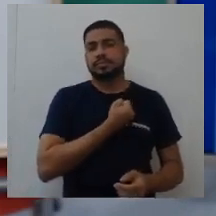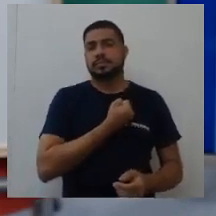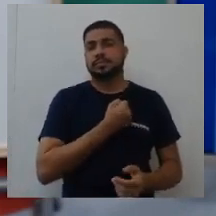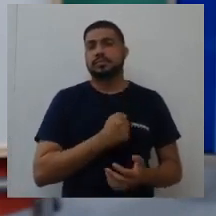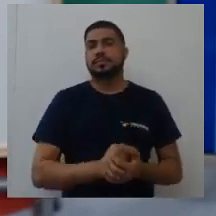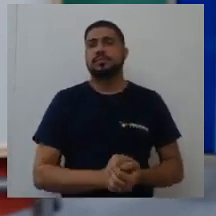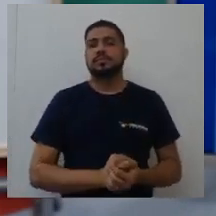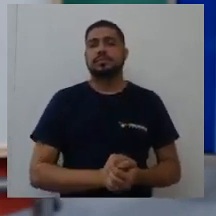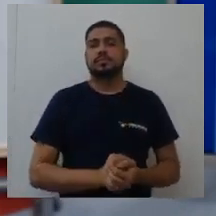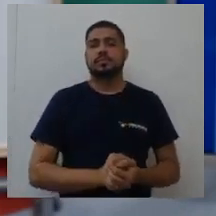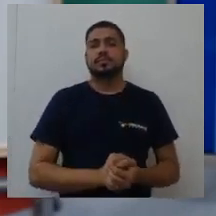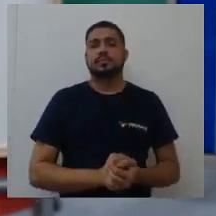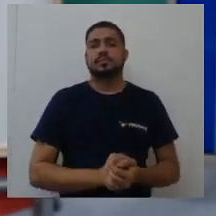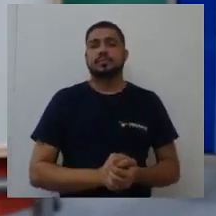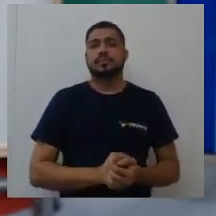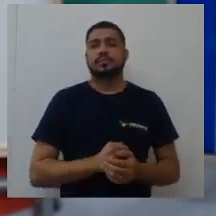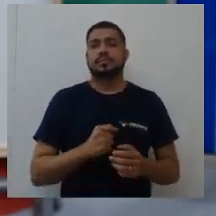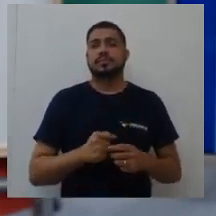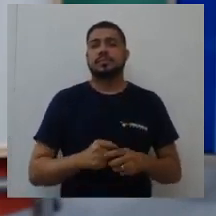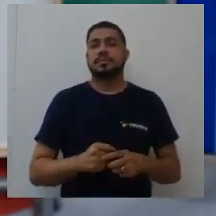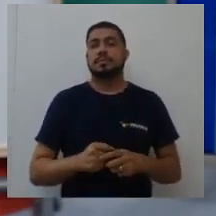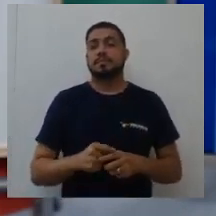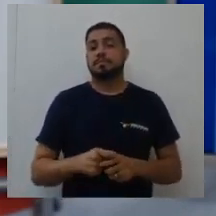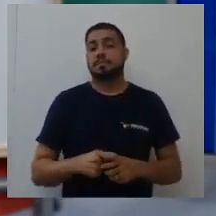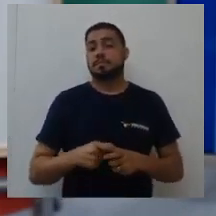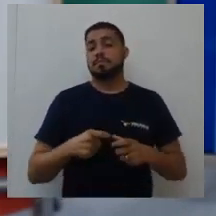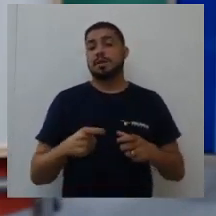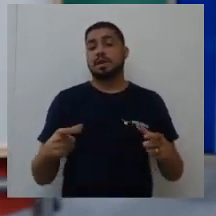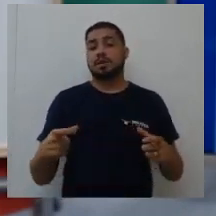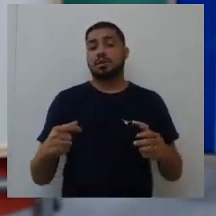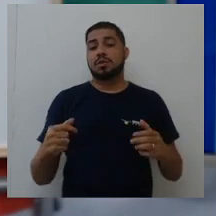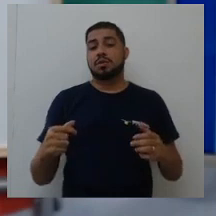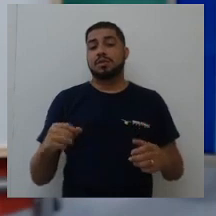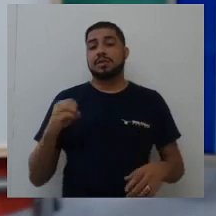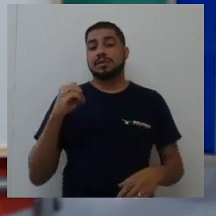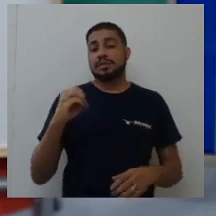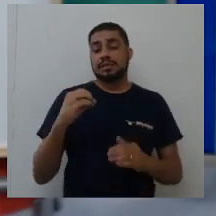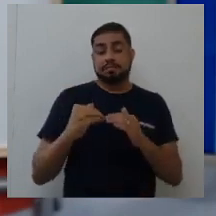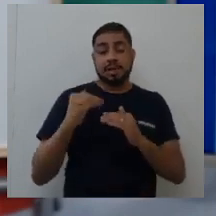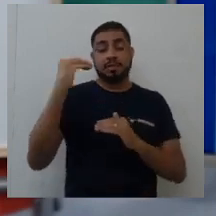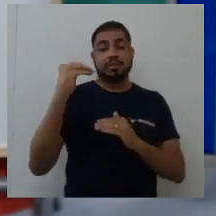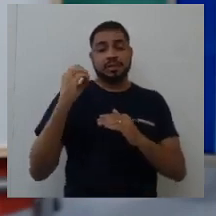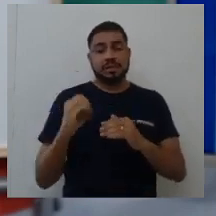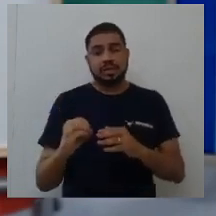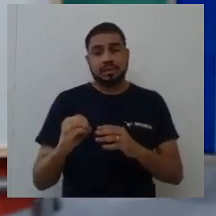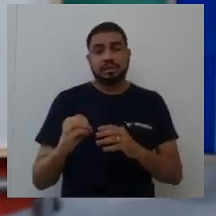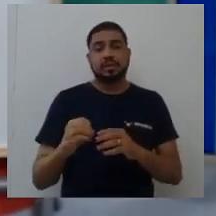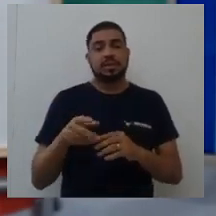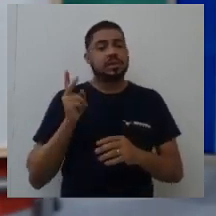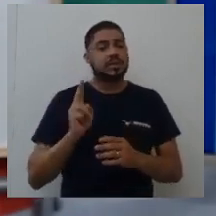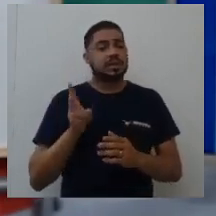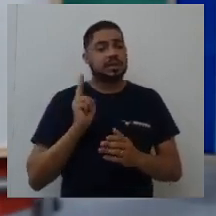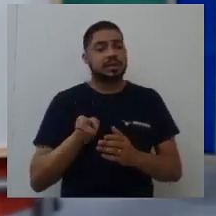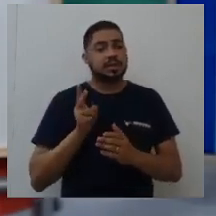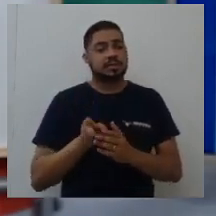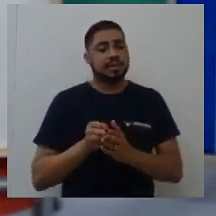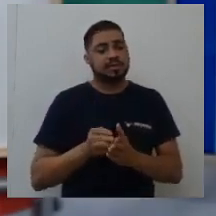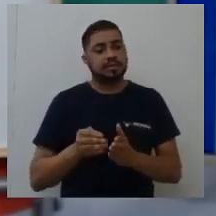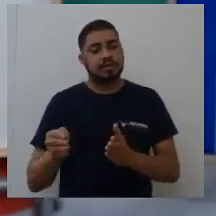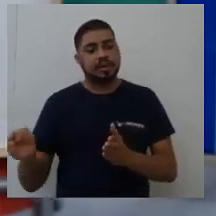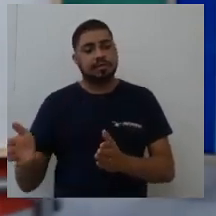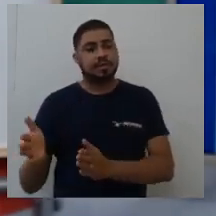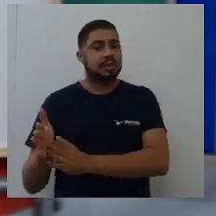tá? Maiores do que 0, eles sempre apontam para a